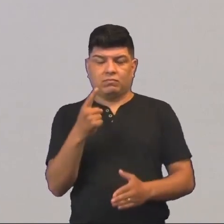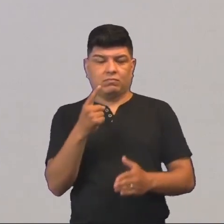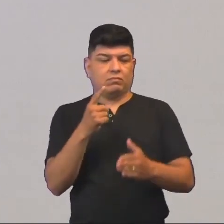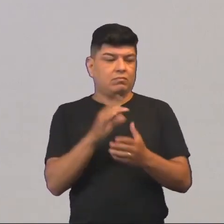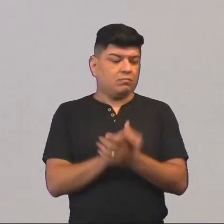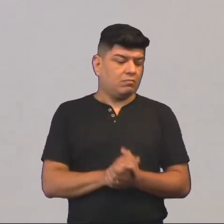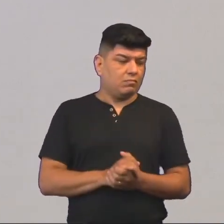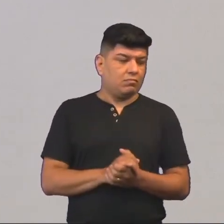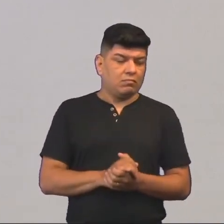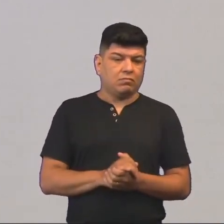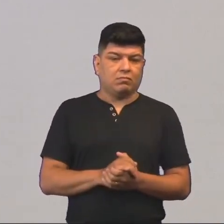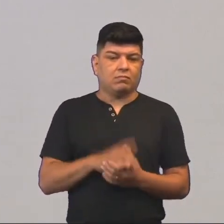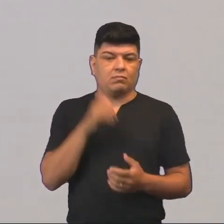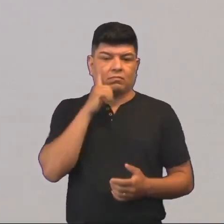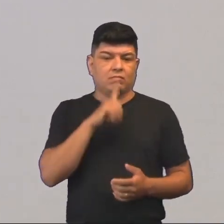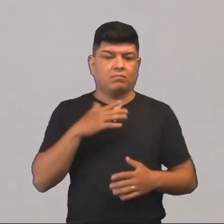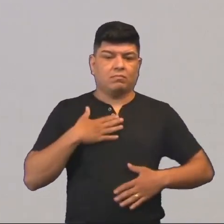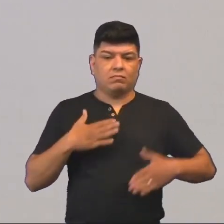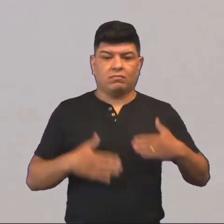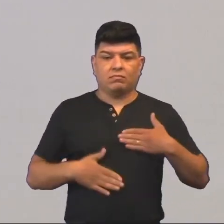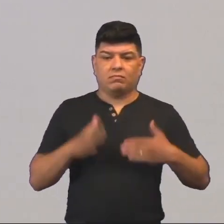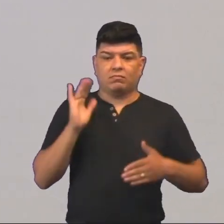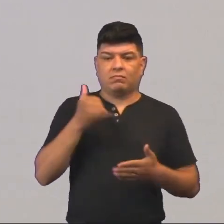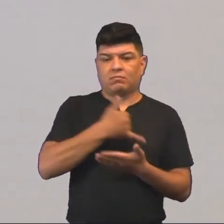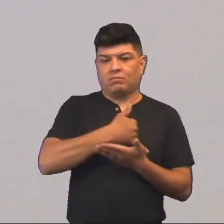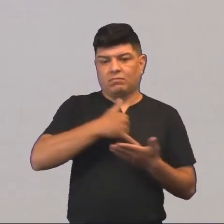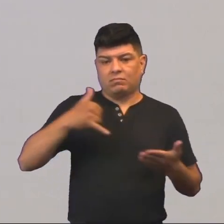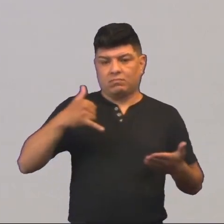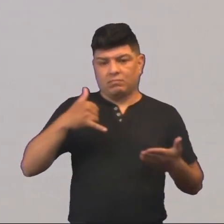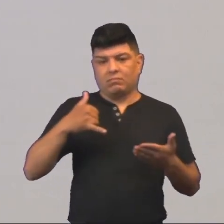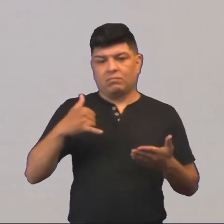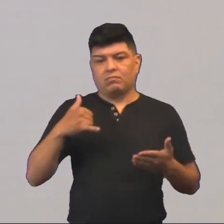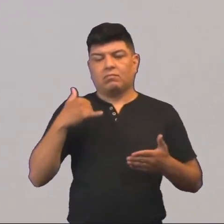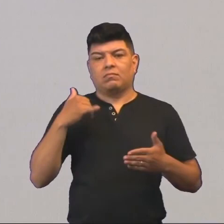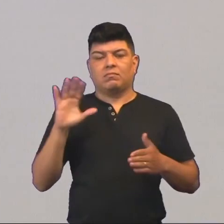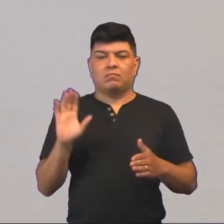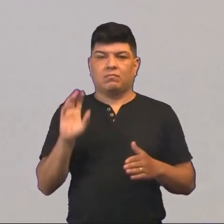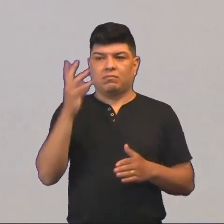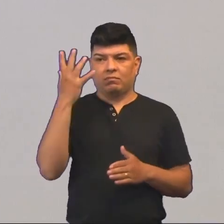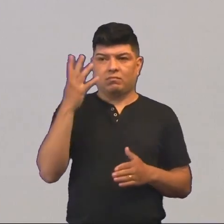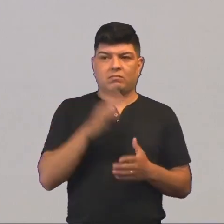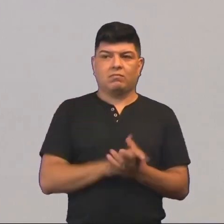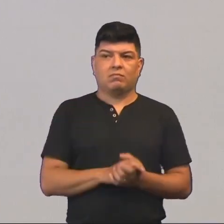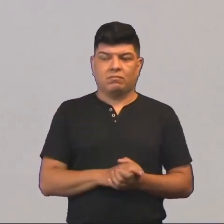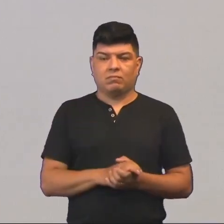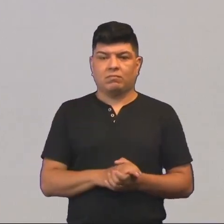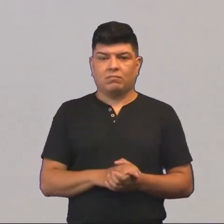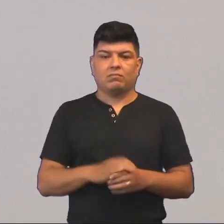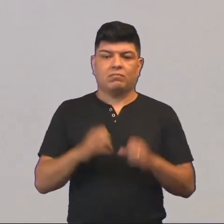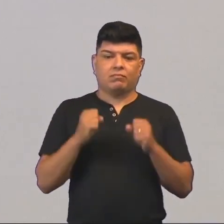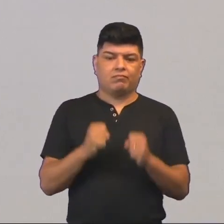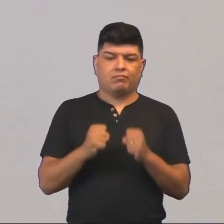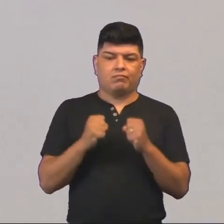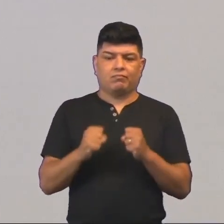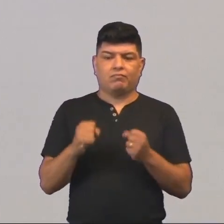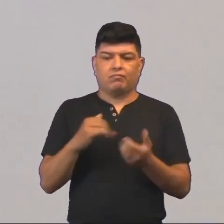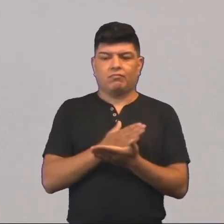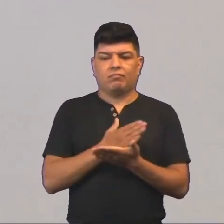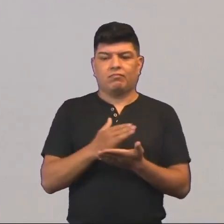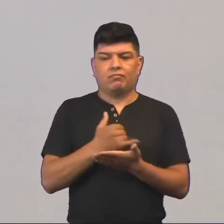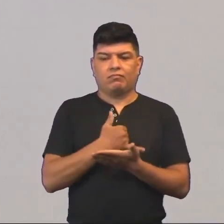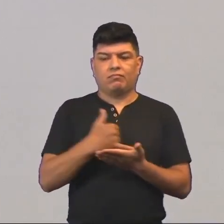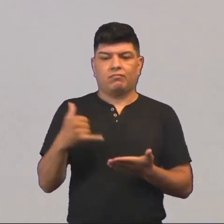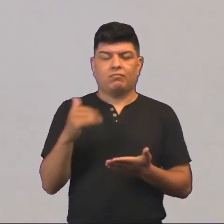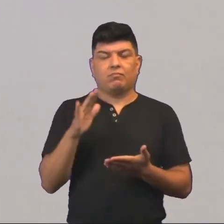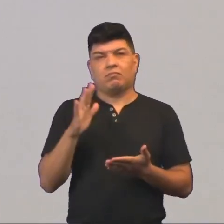vez para você ter acesso e o corpo já viciar e passar por essa série de efeitos. E aí pode ser que alguma droga você tenha